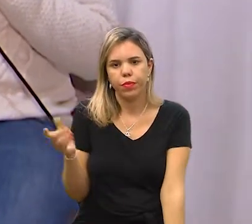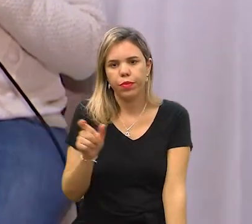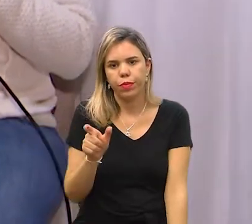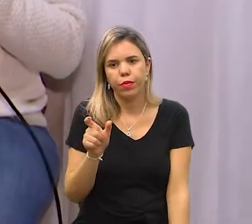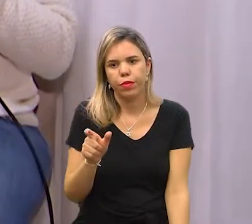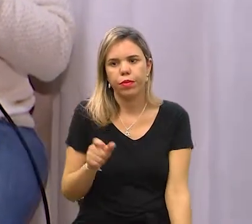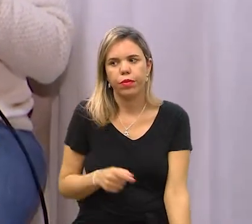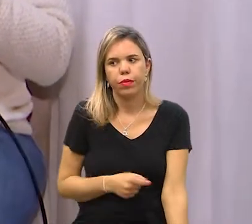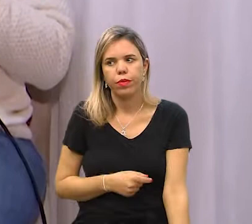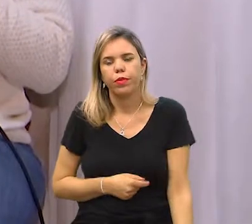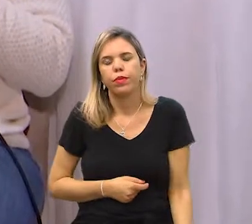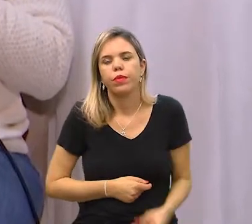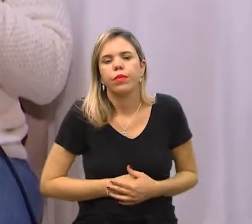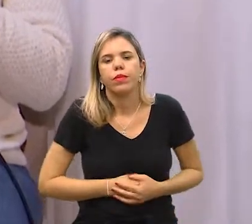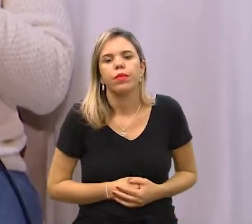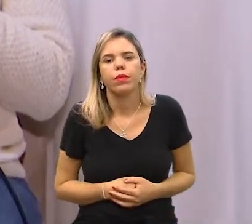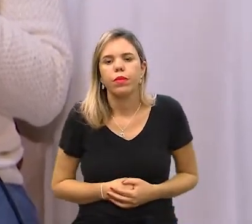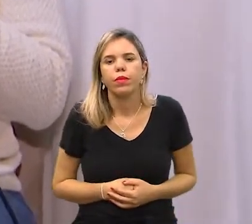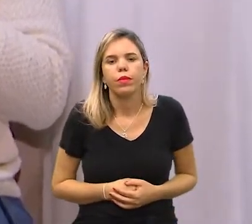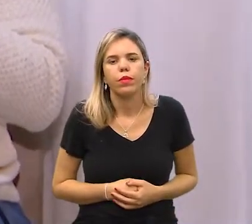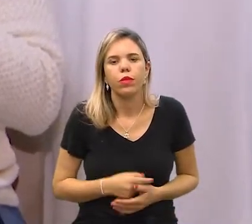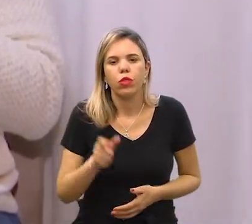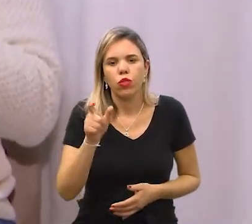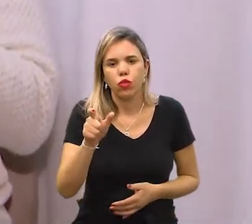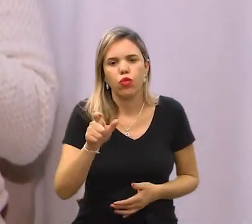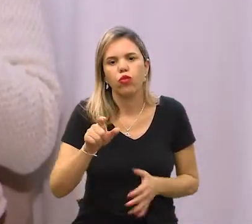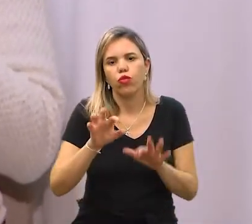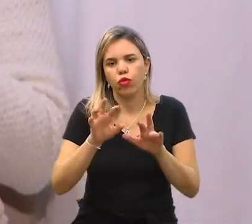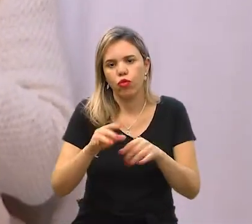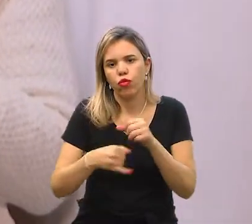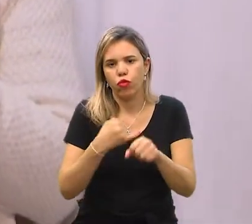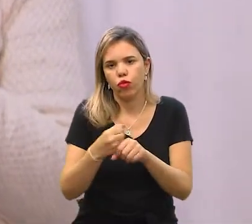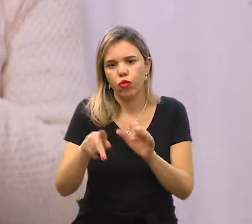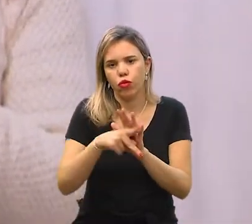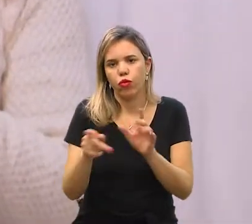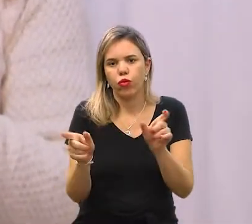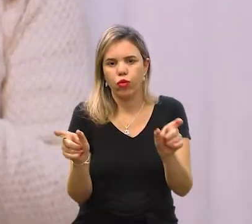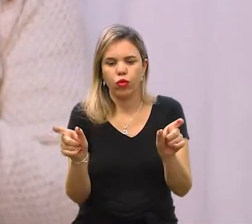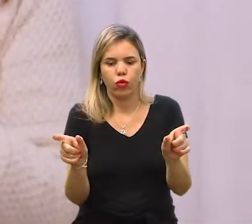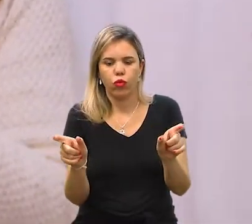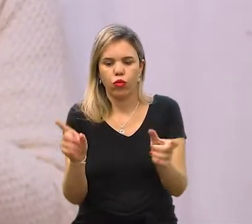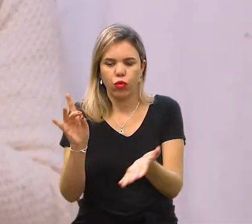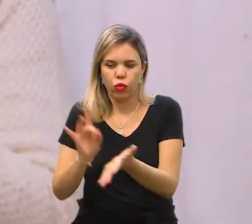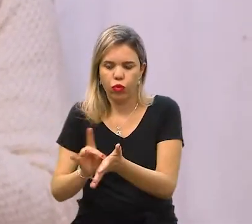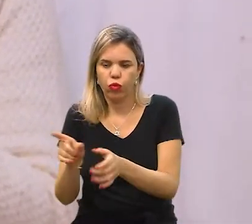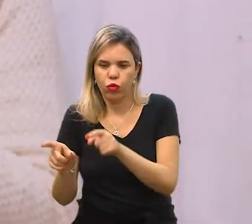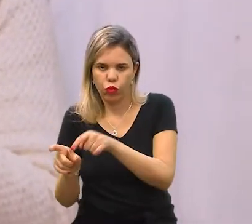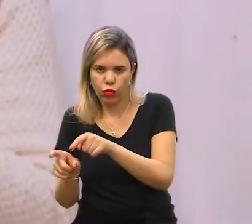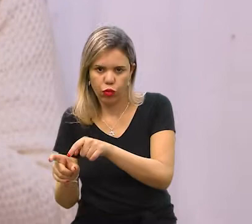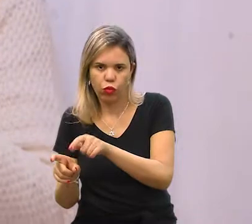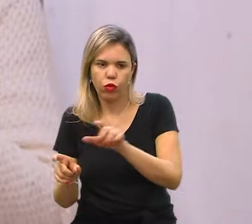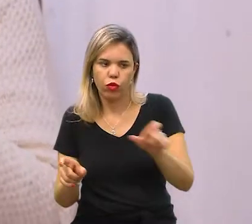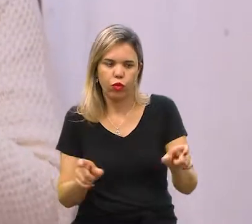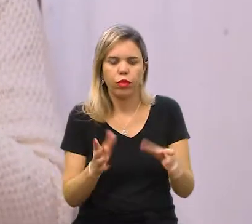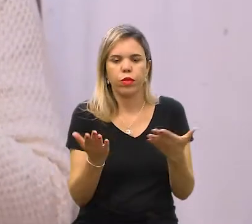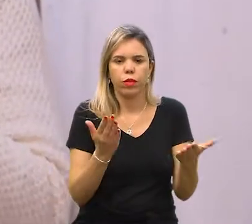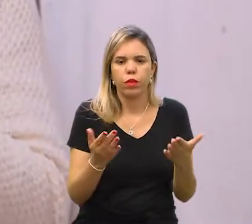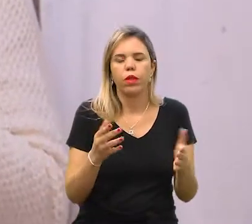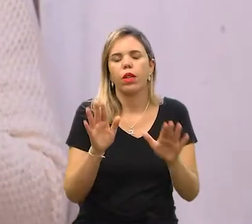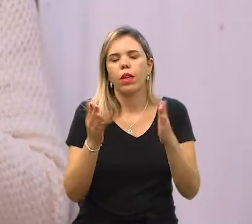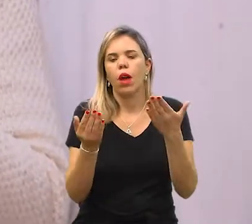cartão virtual, ele nada mais é do que o cartão digital do seu cartão físico. E diante dos golpes